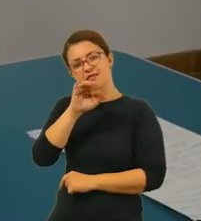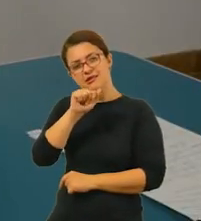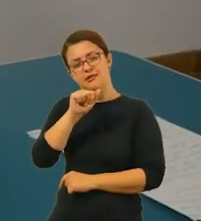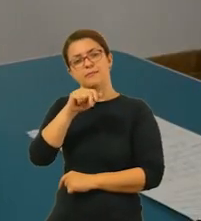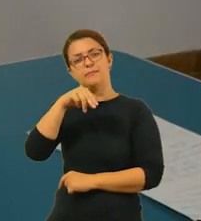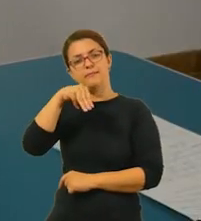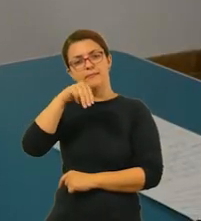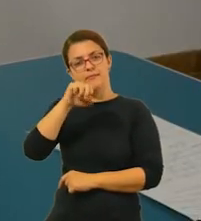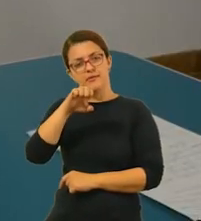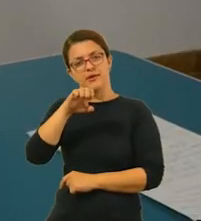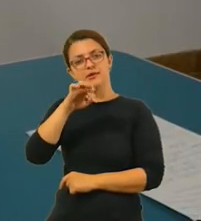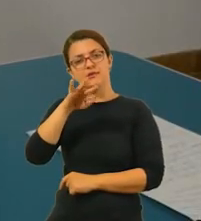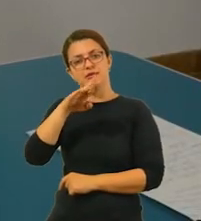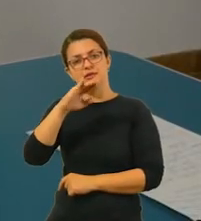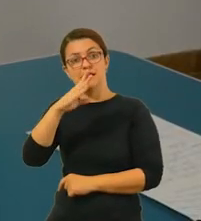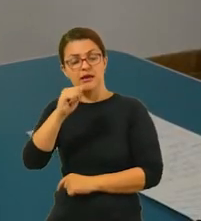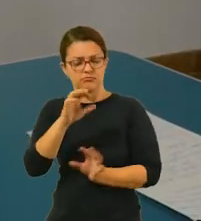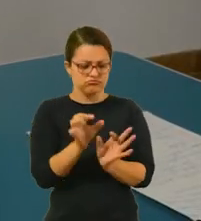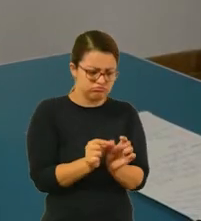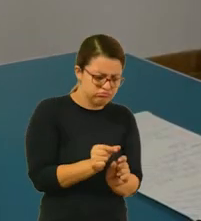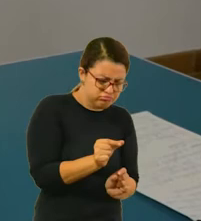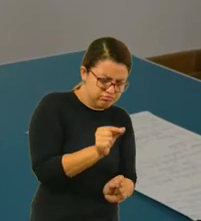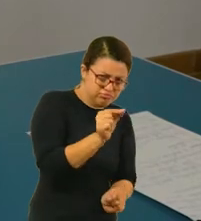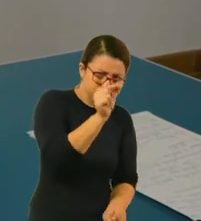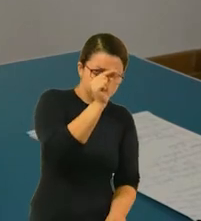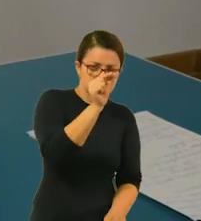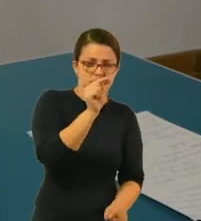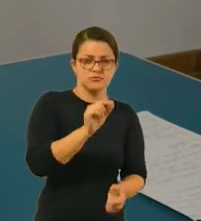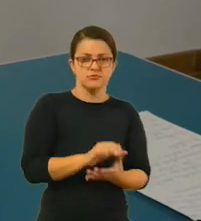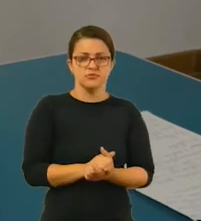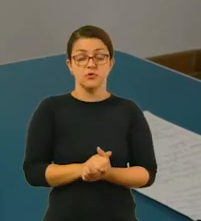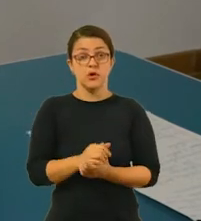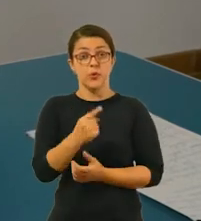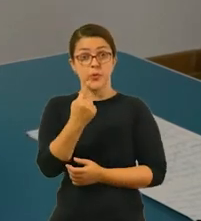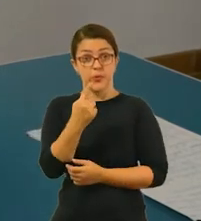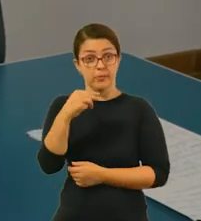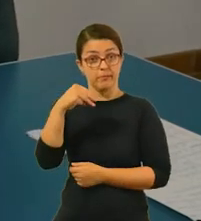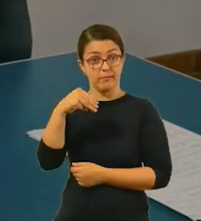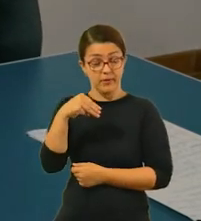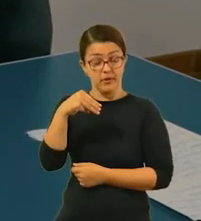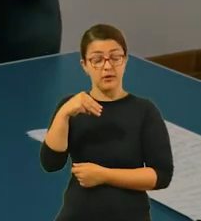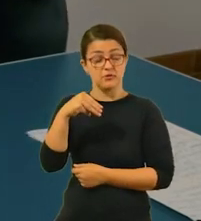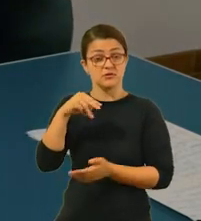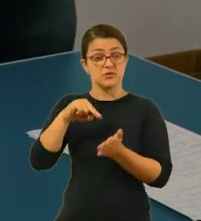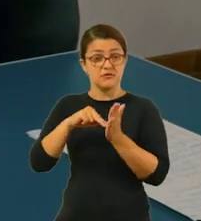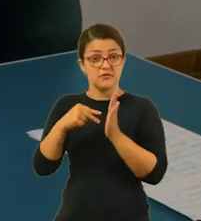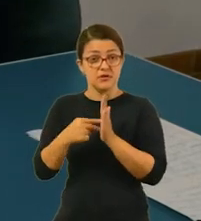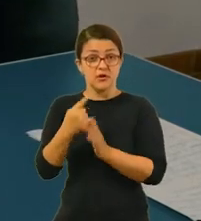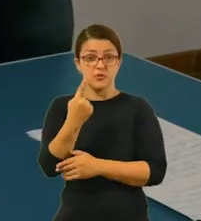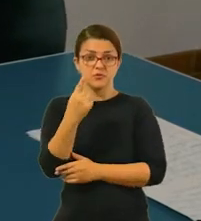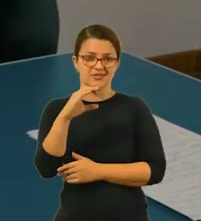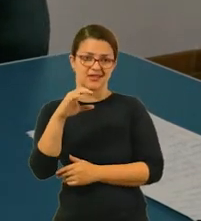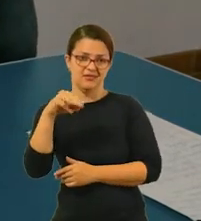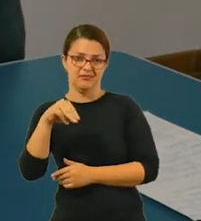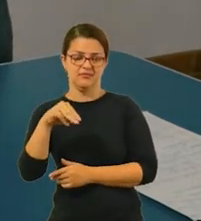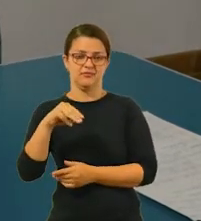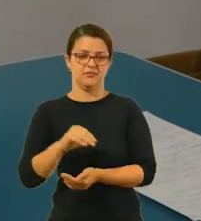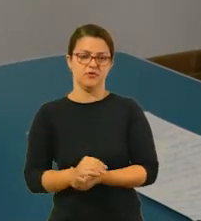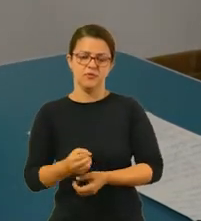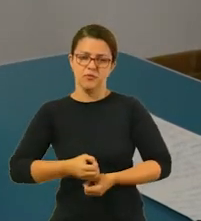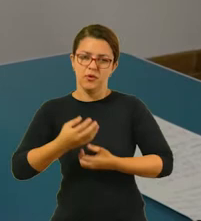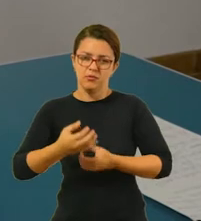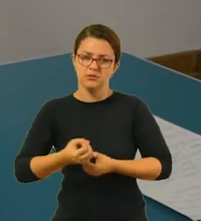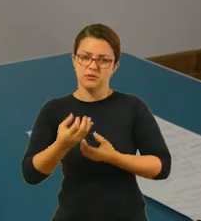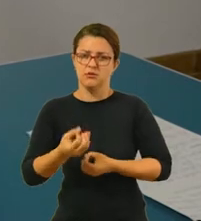uma informação muito importante para vocês resolverem esse problema é que 1 metro é igual a 100 centímetros, tá? Com essa informação,